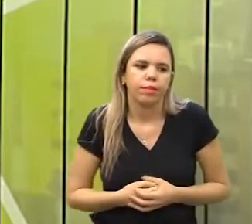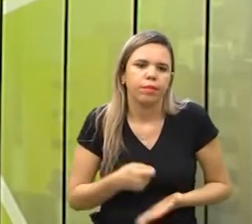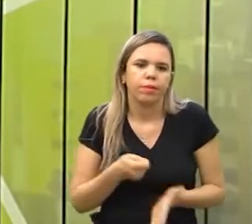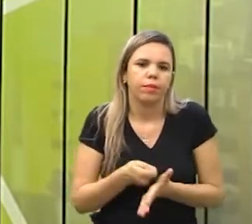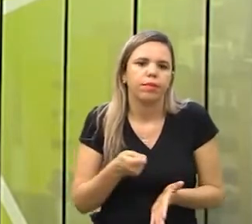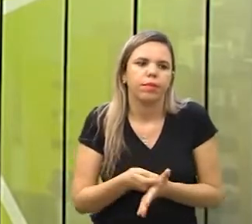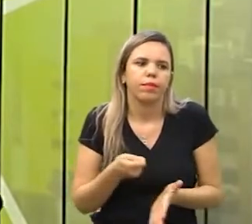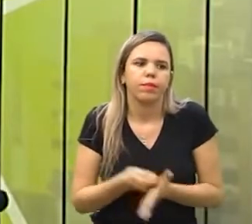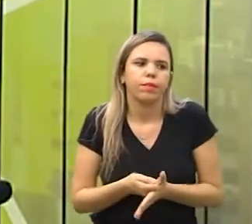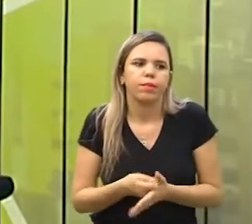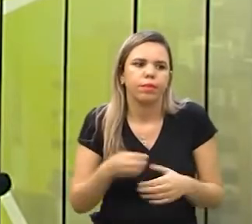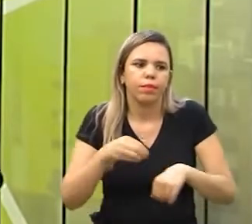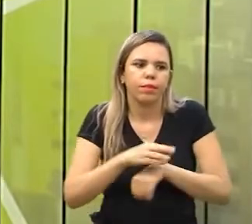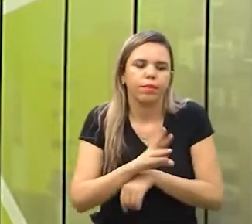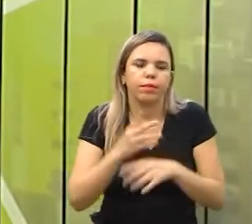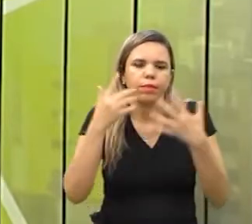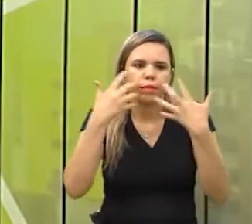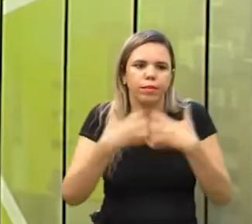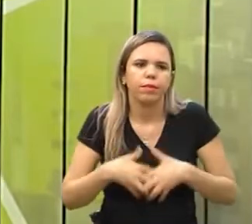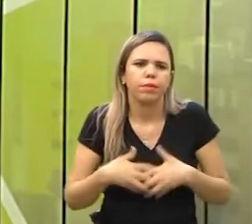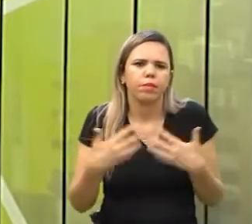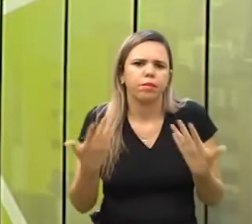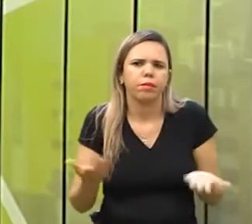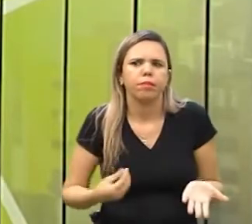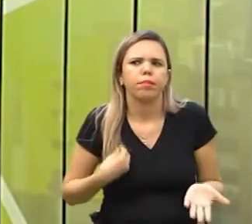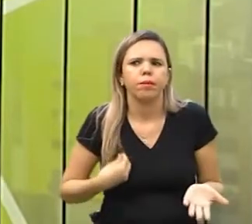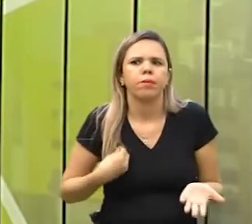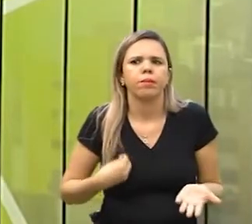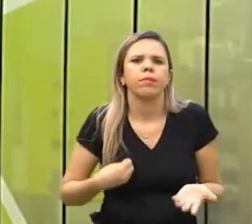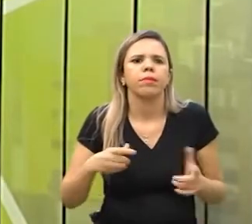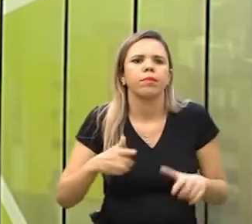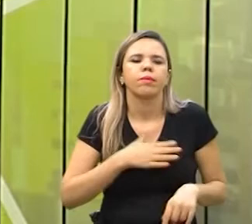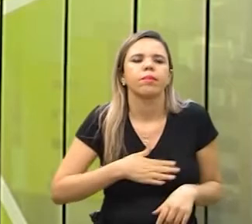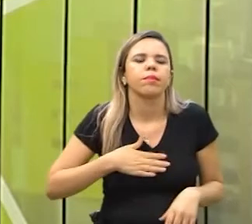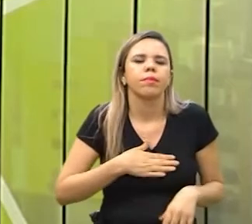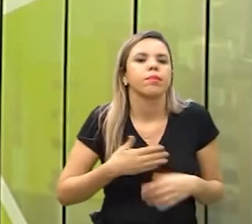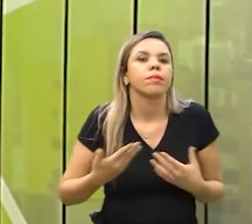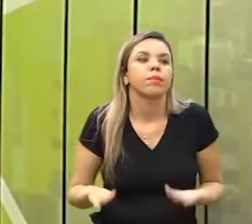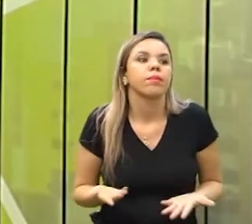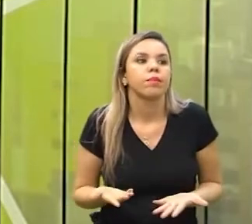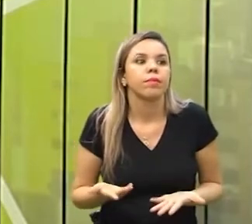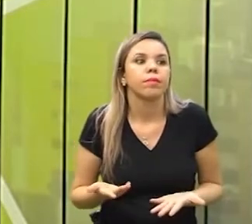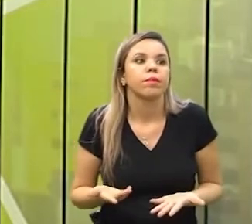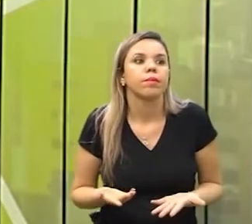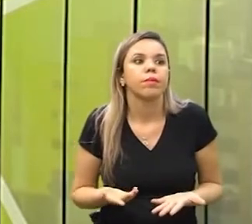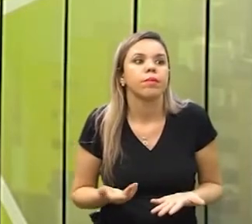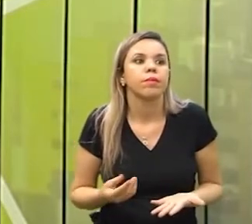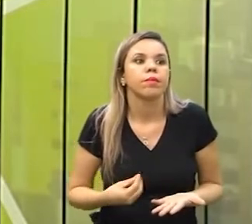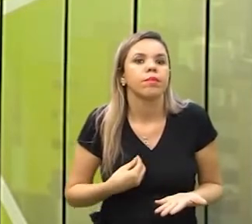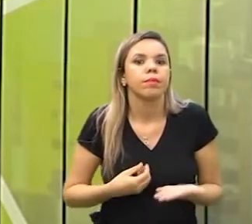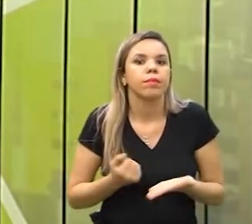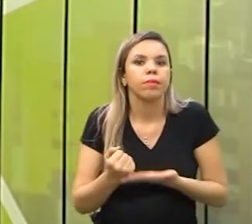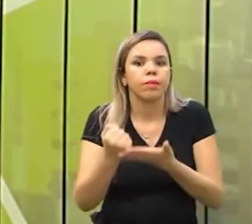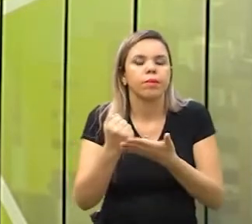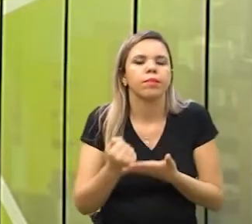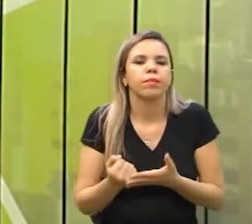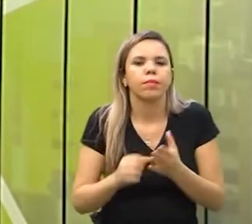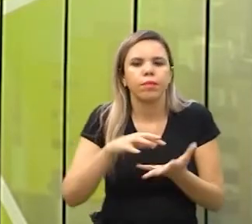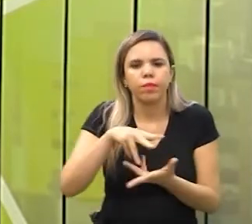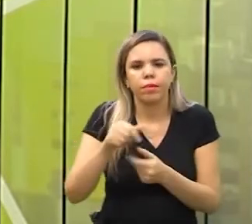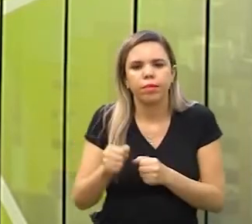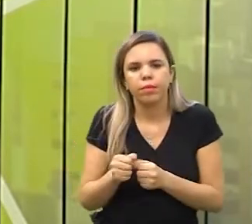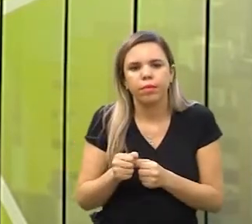pandemia exigiu, né? Trouxe essa reflexão. Será que estou vivendo num ambiente gostoso? Mais do que isso, será que estou contribuindo